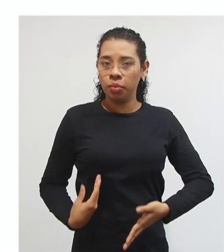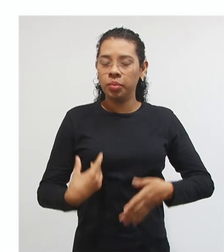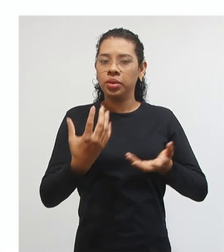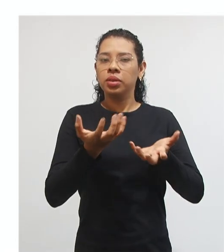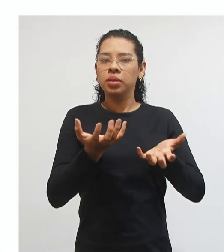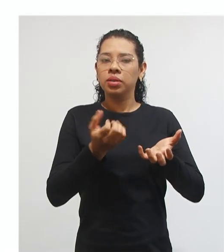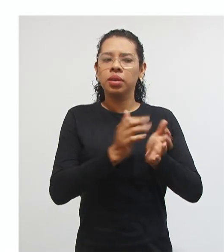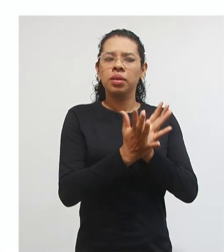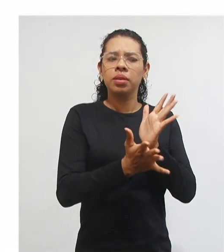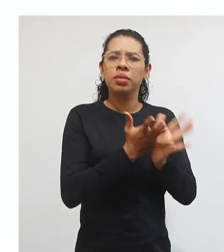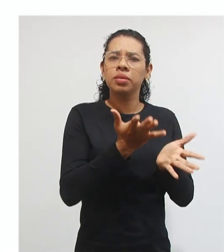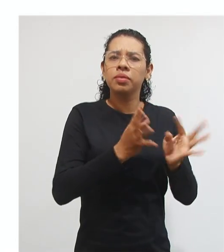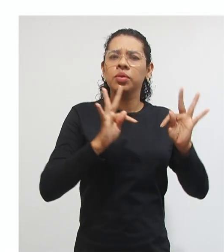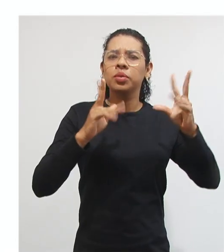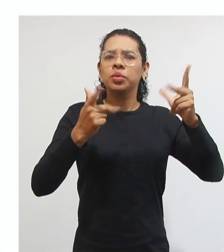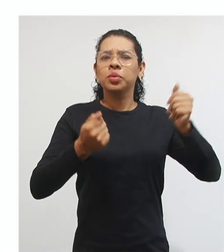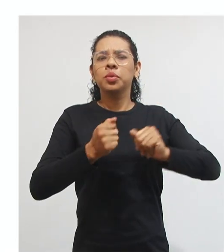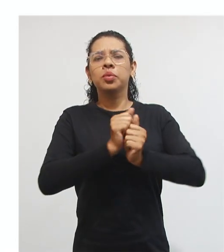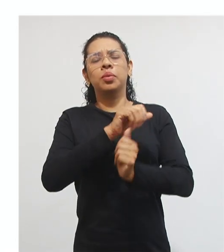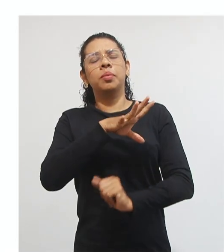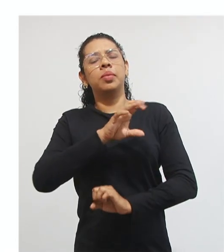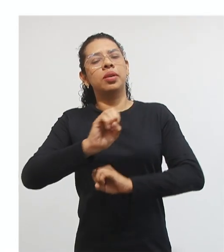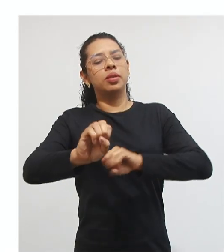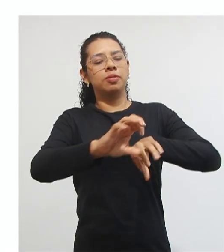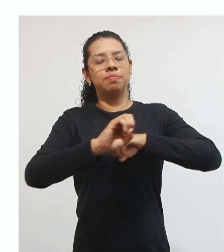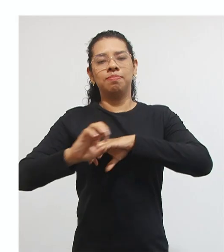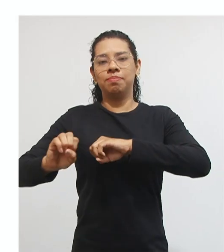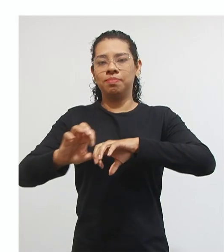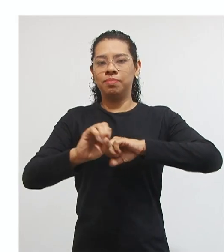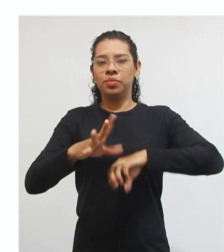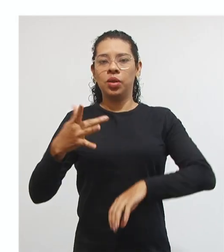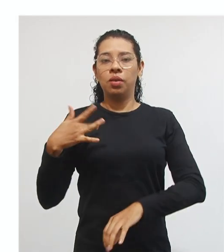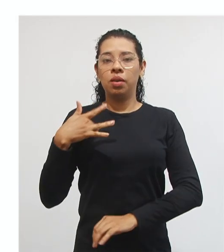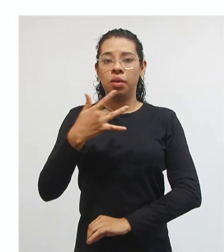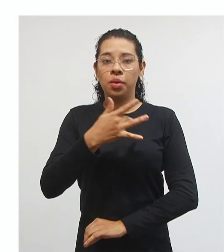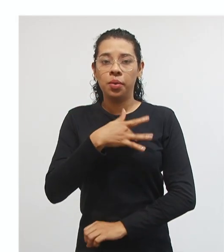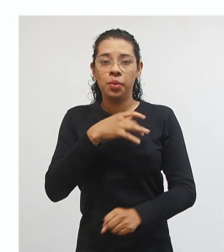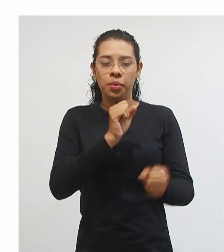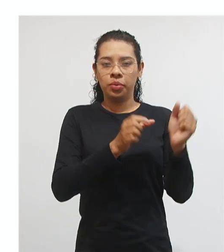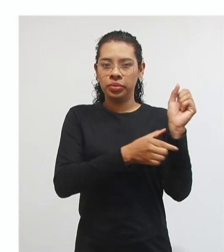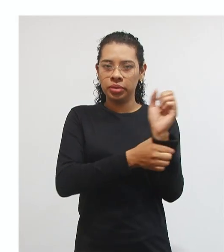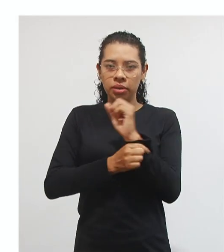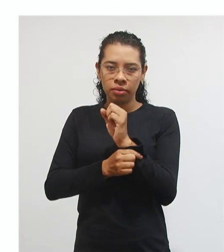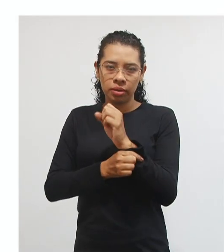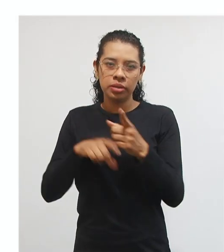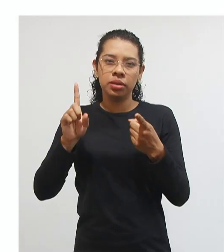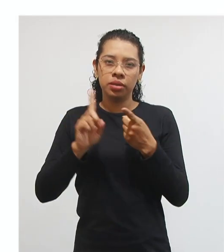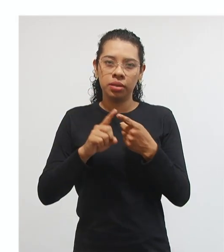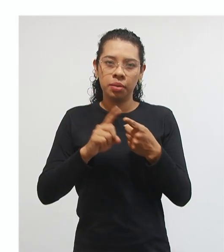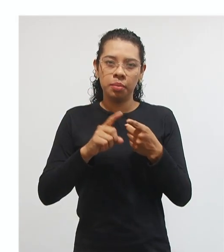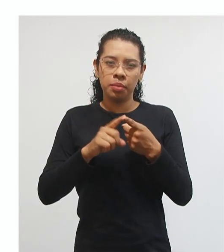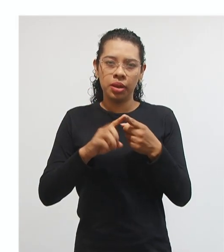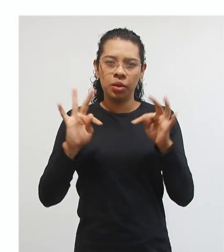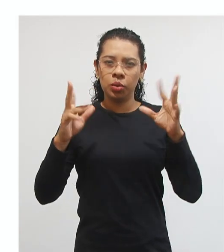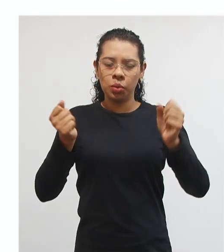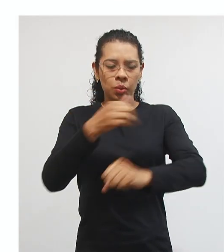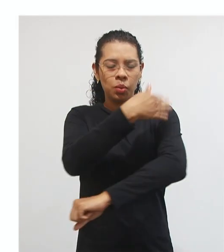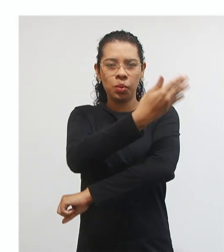educação, saúde, segurança, né? Ruas, iluminação pública, e em troca eles